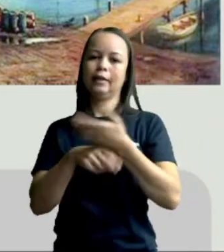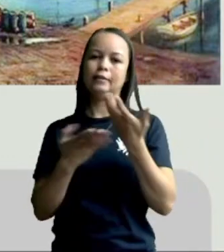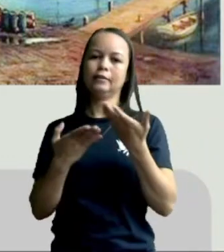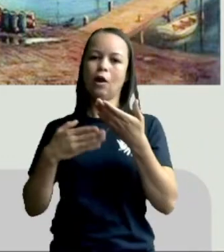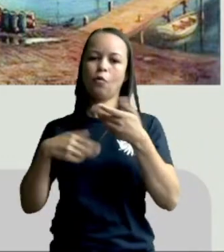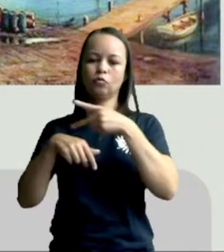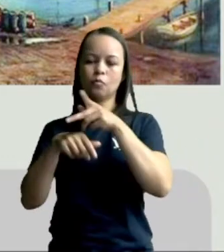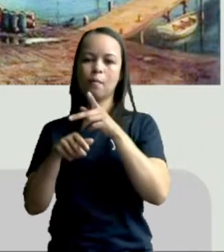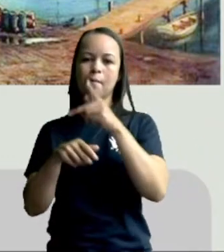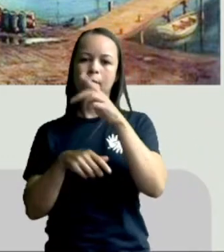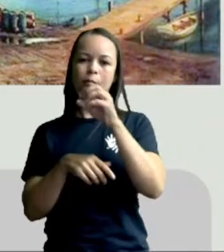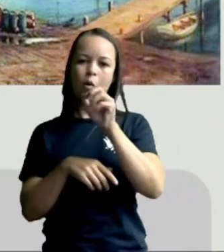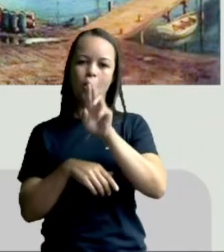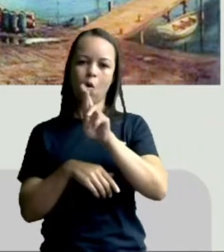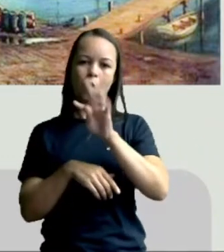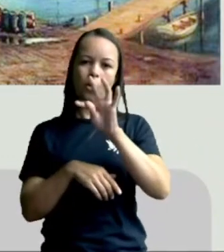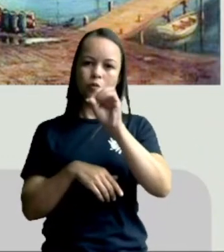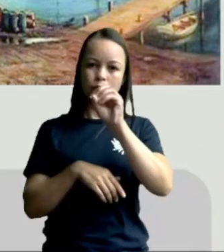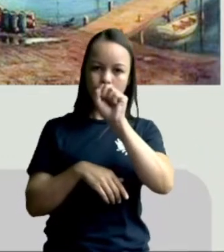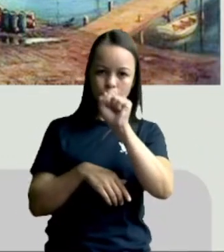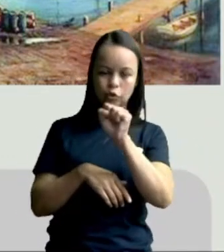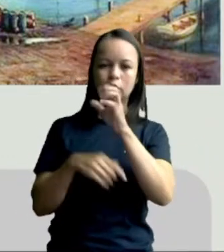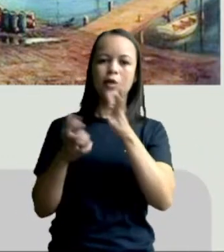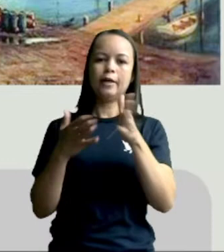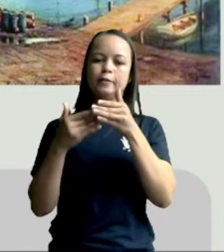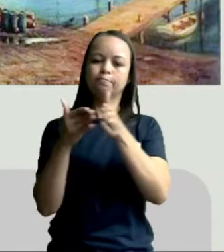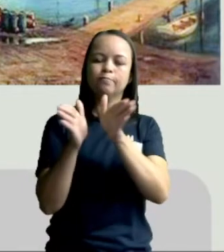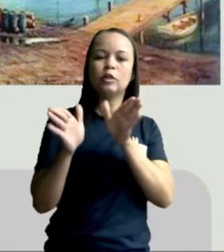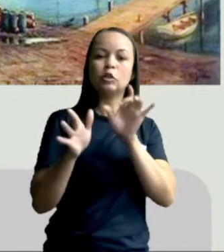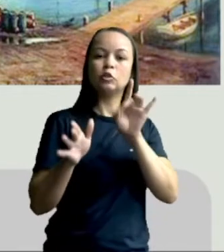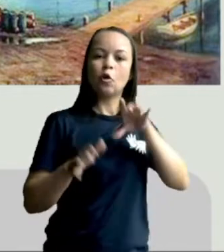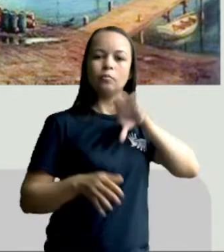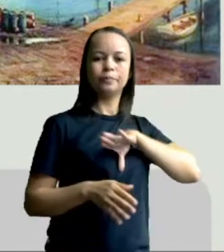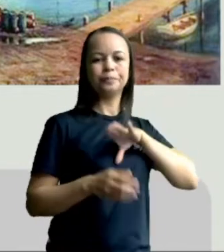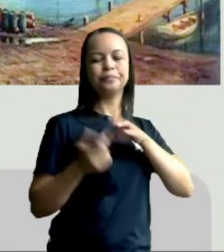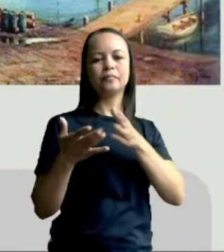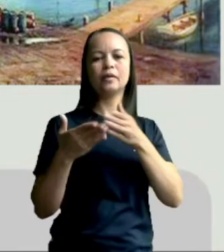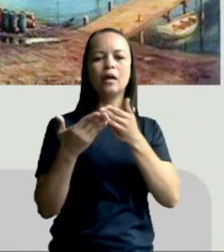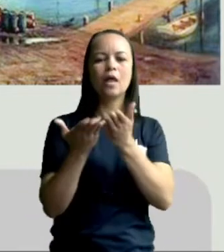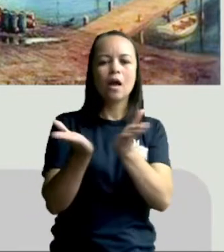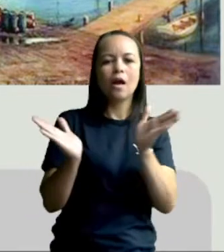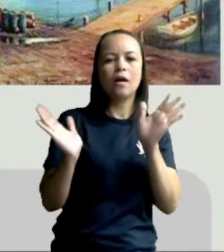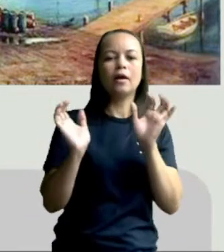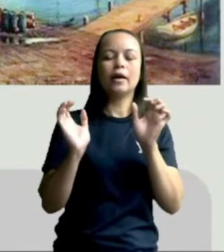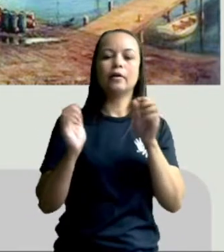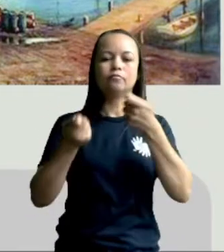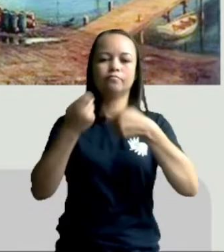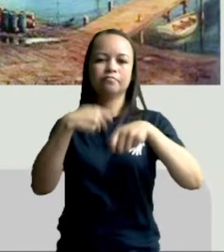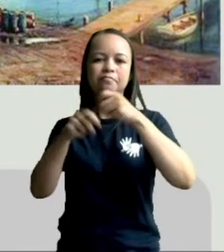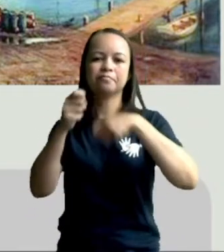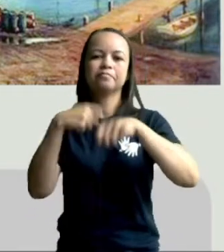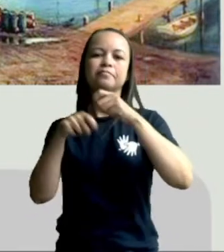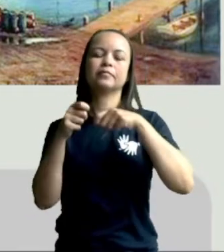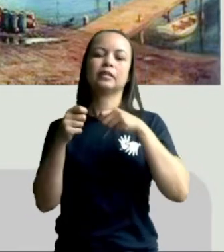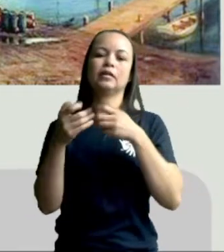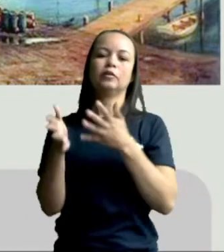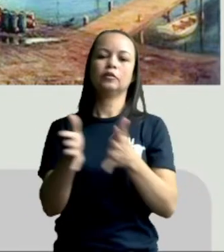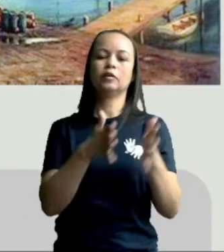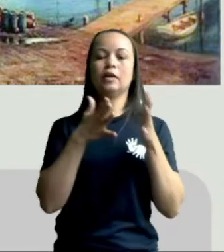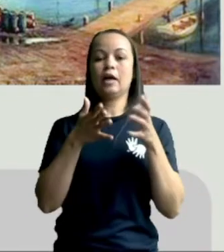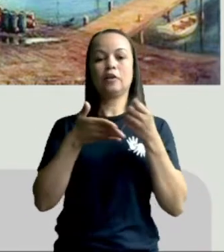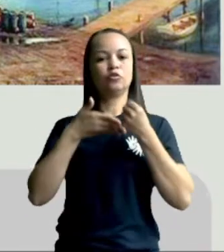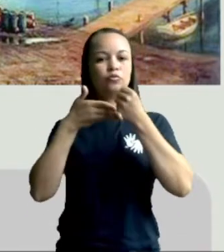países. A abertura desses gerou a possibilidade de um leque de oportunidades econômicas que